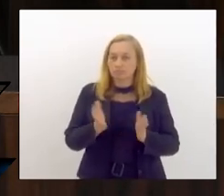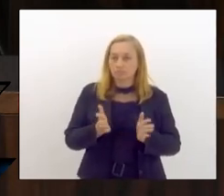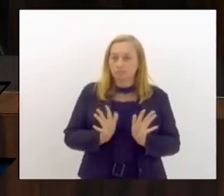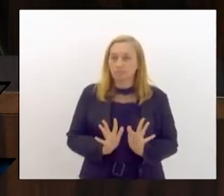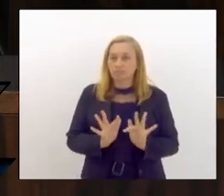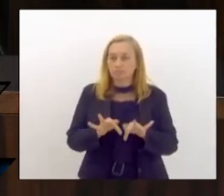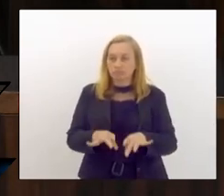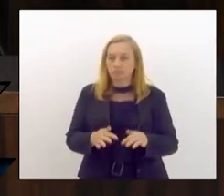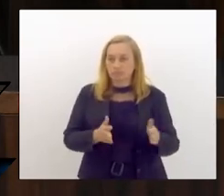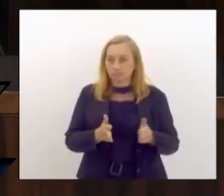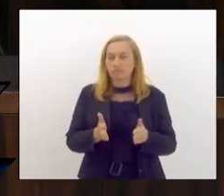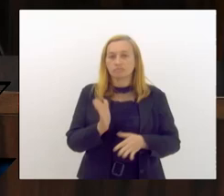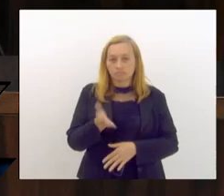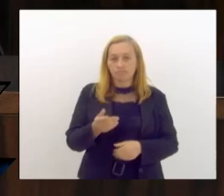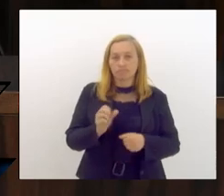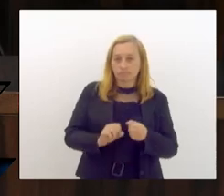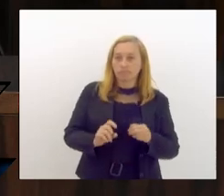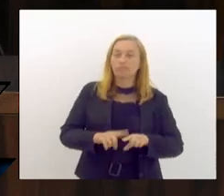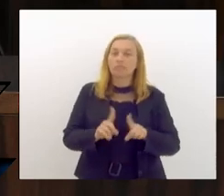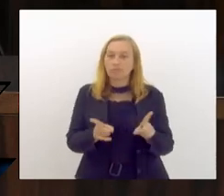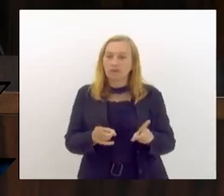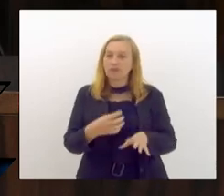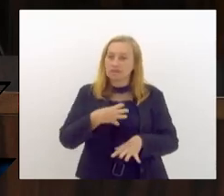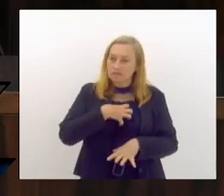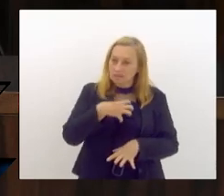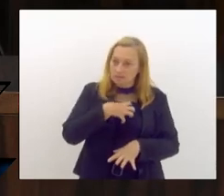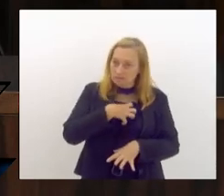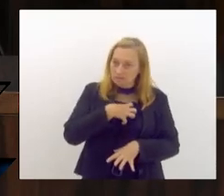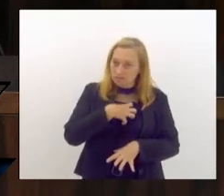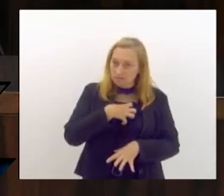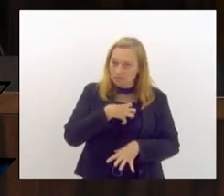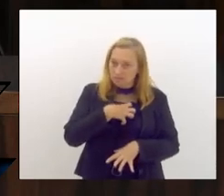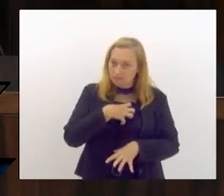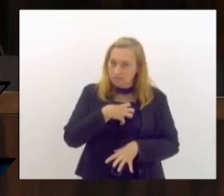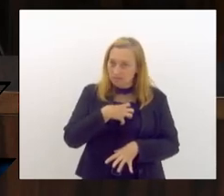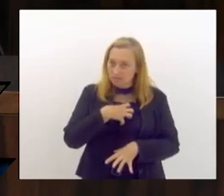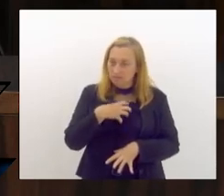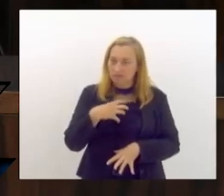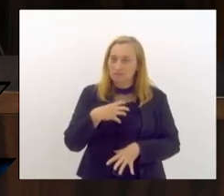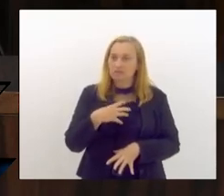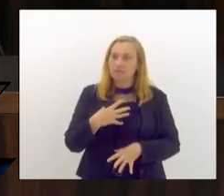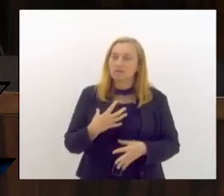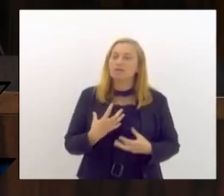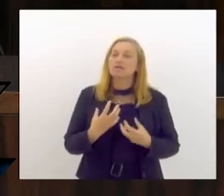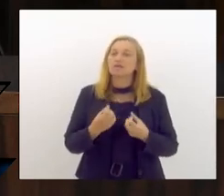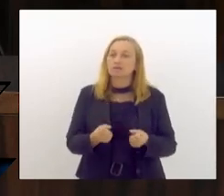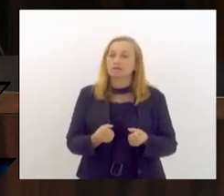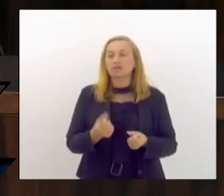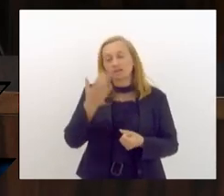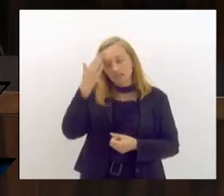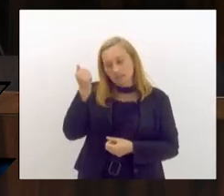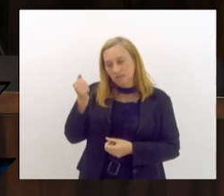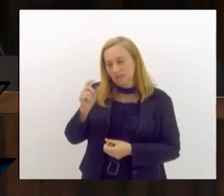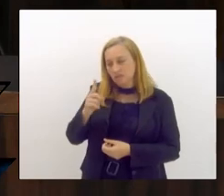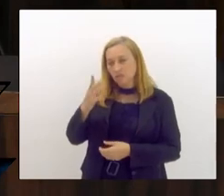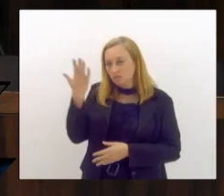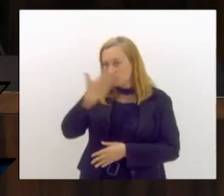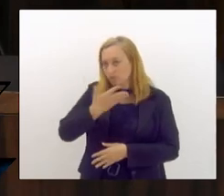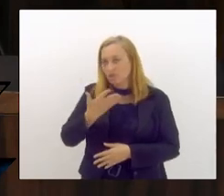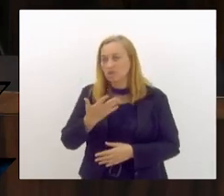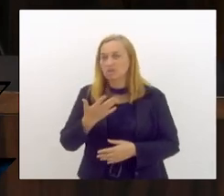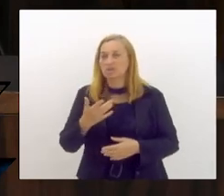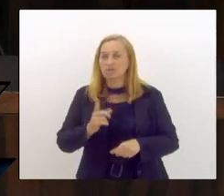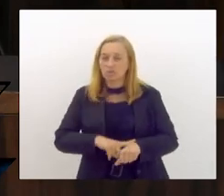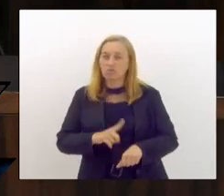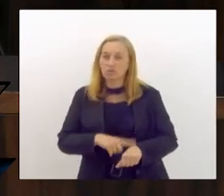final, porque já fizemos. Mas se sinta contemplado, sei que Vossa Excelência estava descendo ainda, não pegou este momento. A